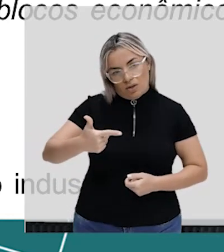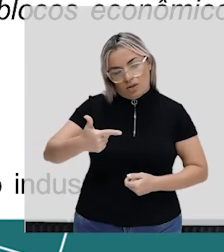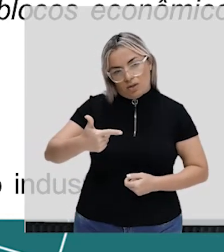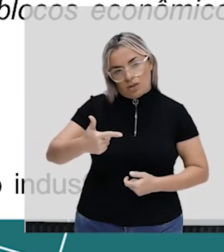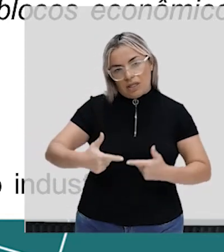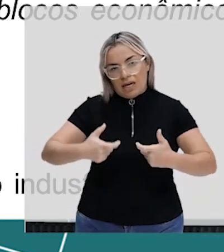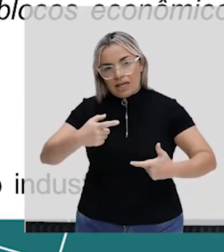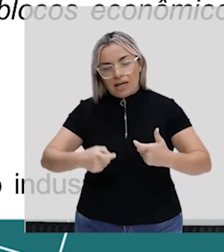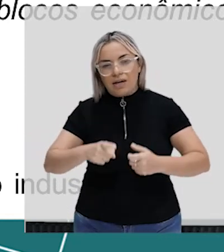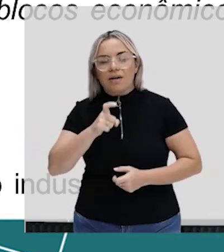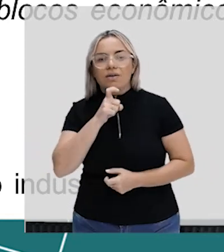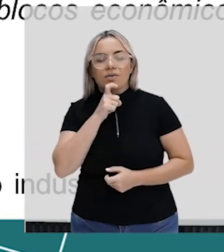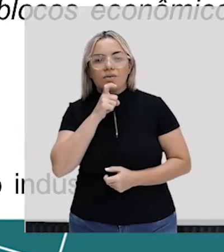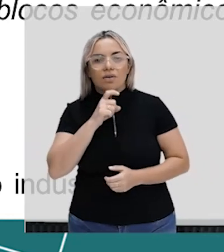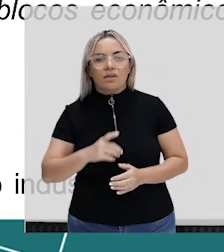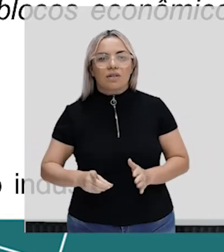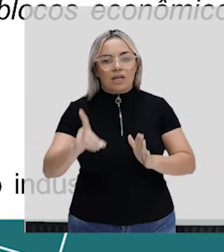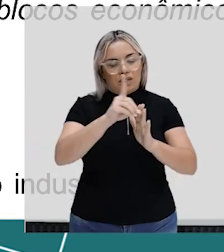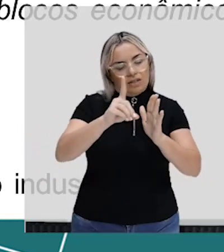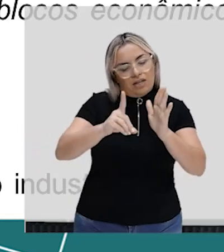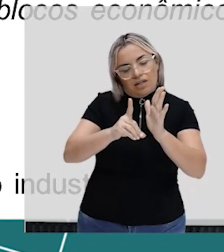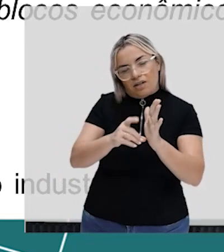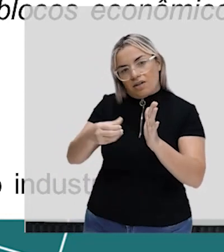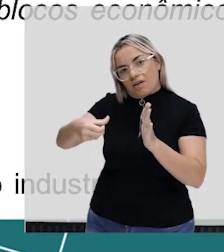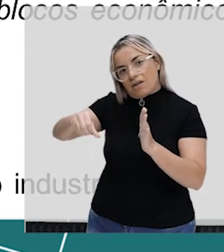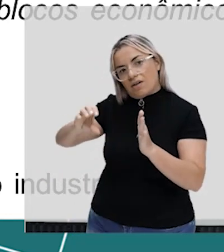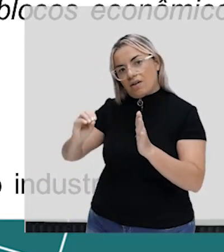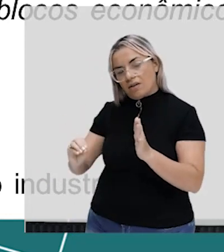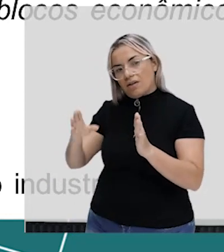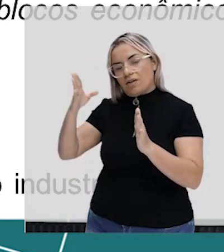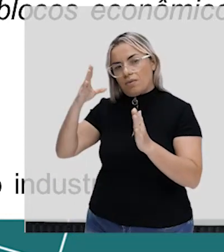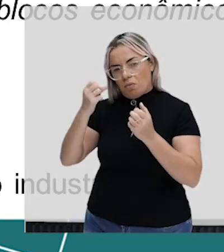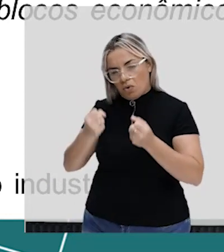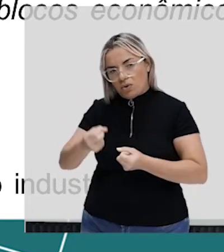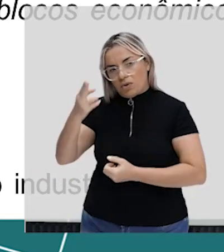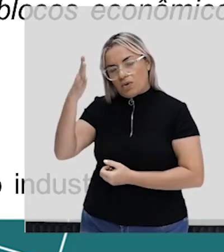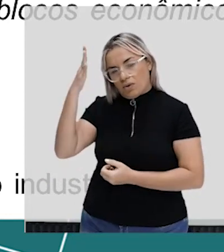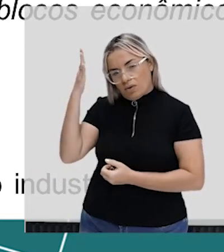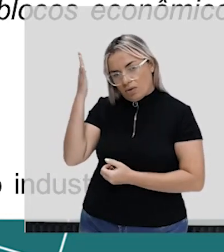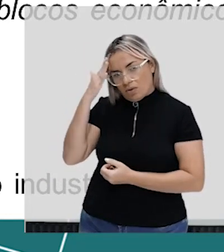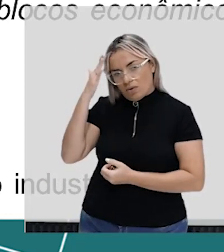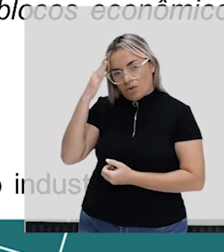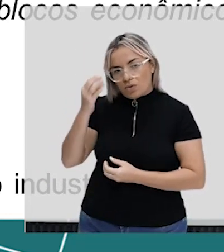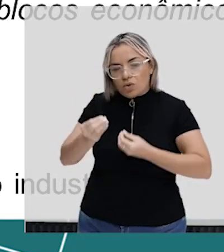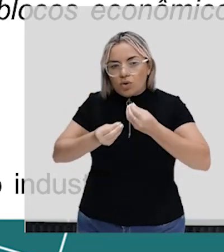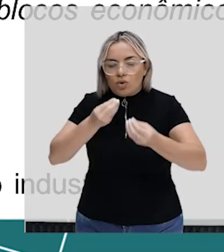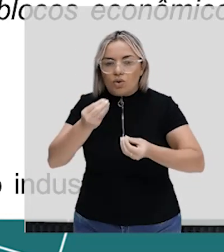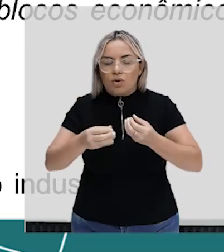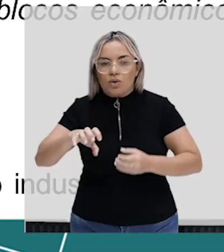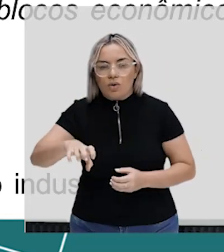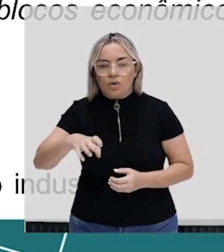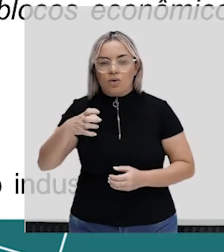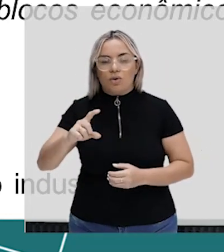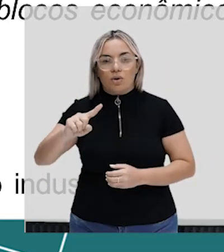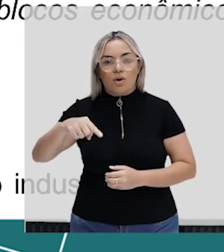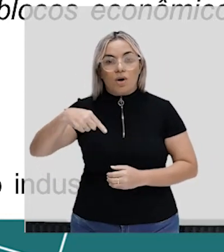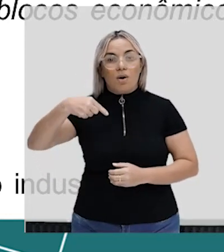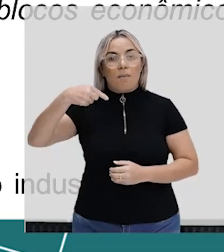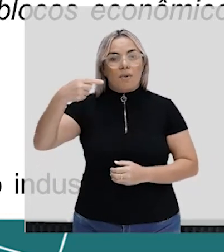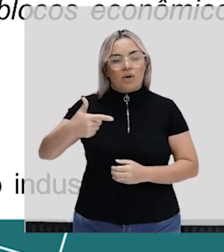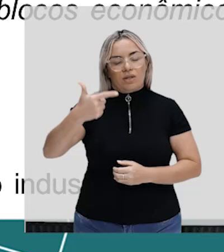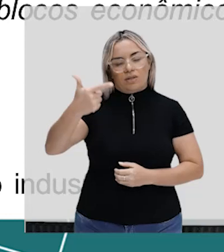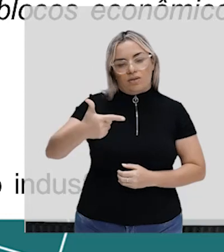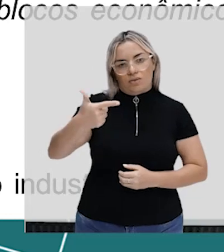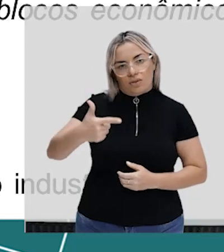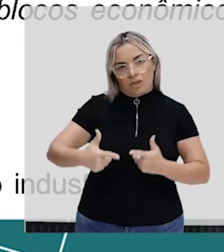a partir aí da década de 90, mas nós podemos entender que a gênese dos blocos econômicos vai ocorrer após a Segunda Guerra